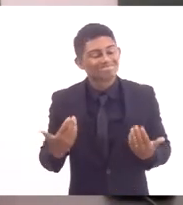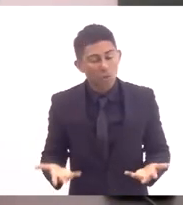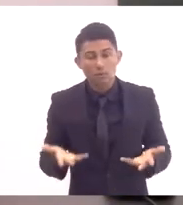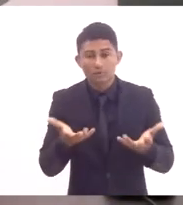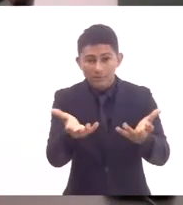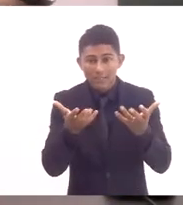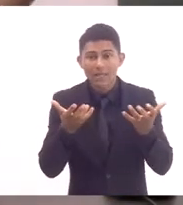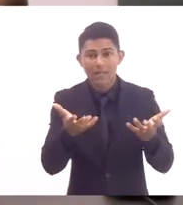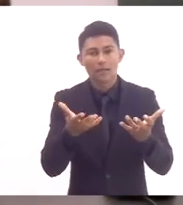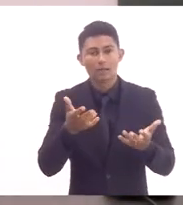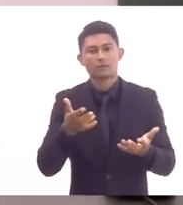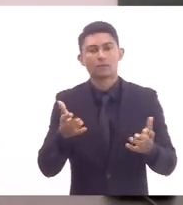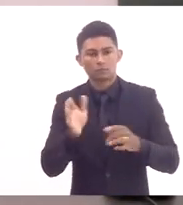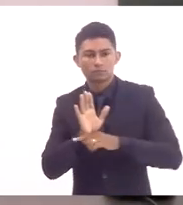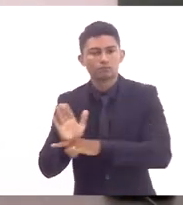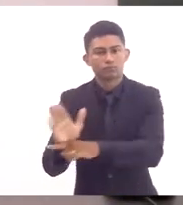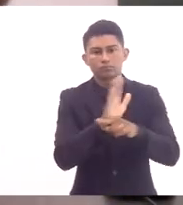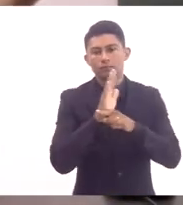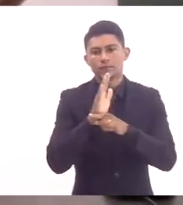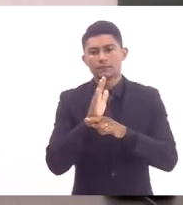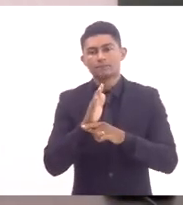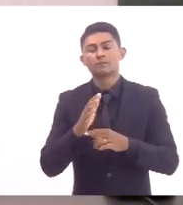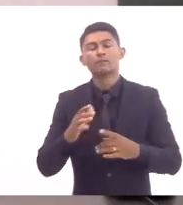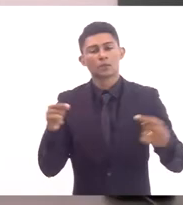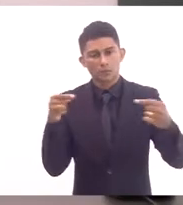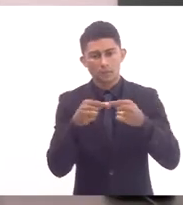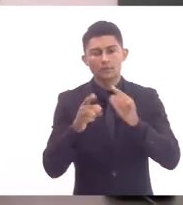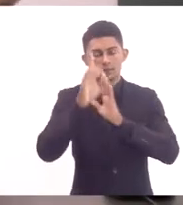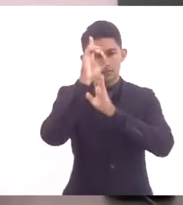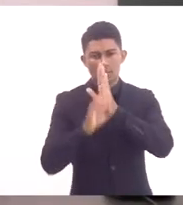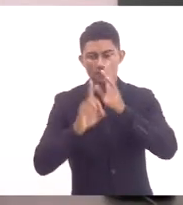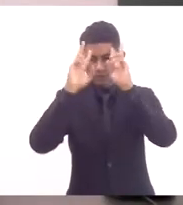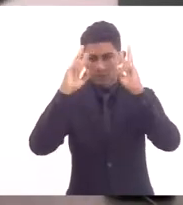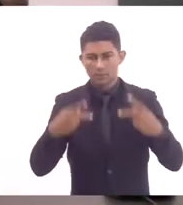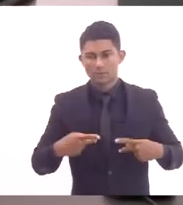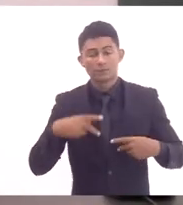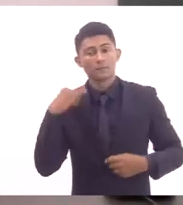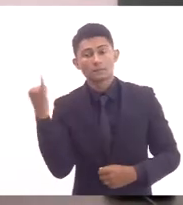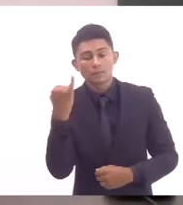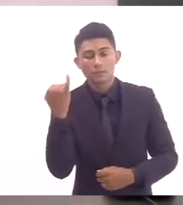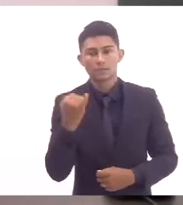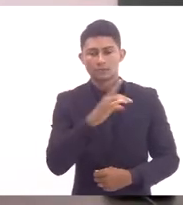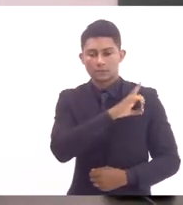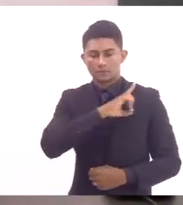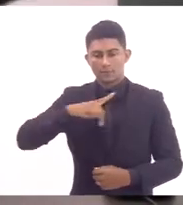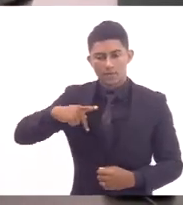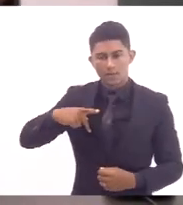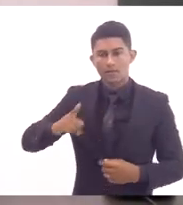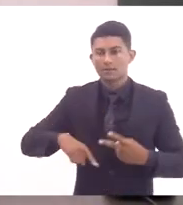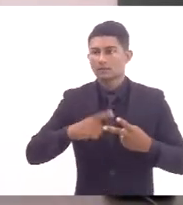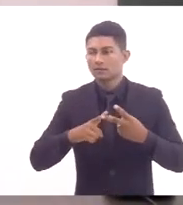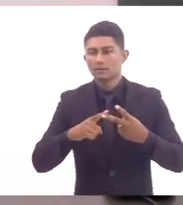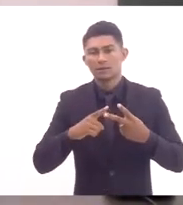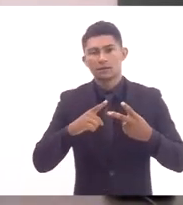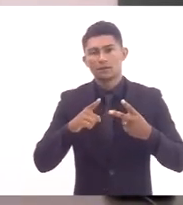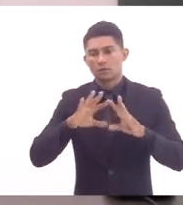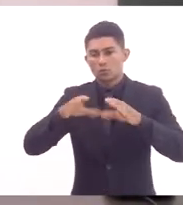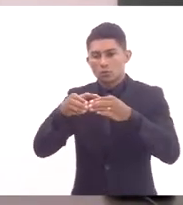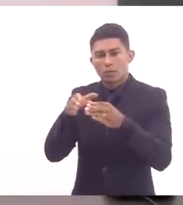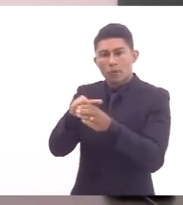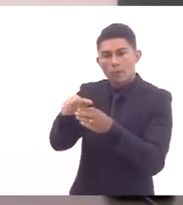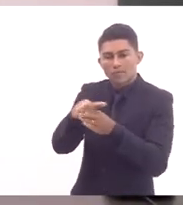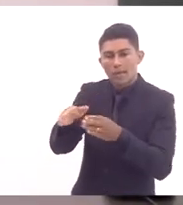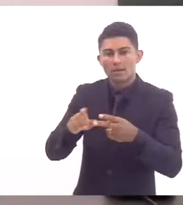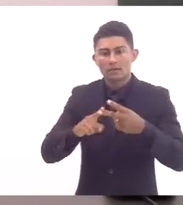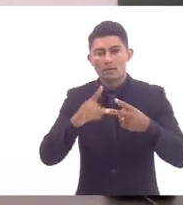e aí eu entendo a parceria com as defensorias com a promotoria e ele para o coaching enche